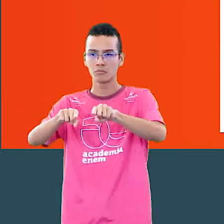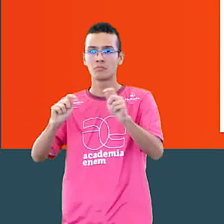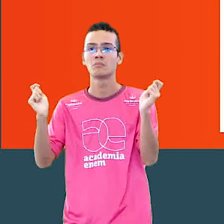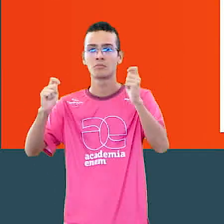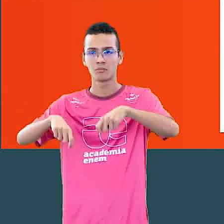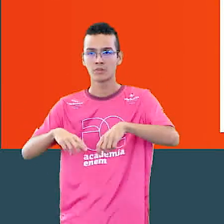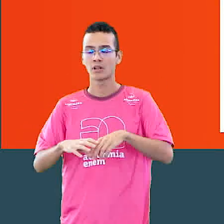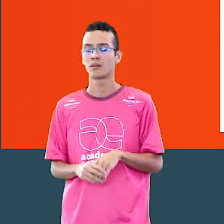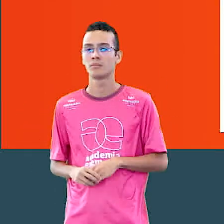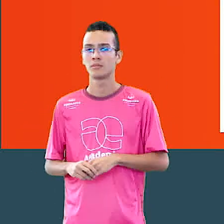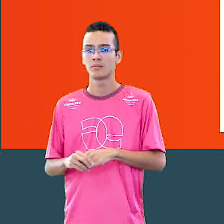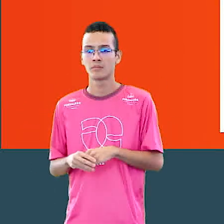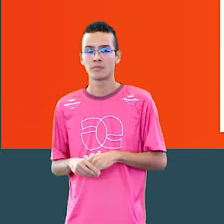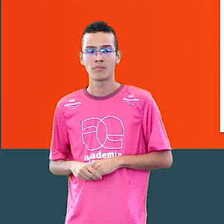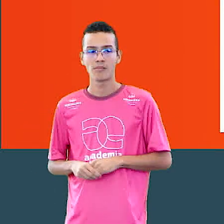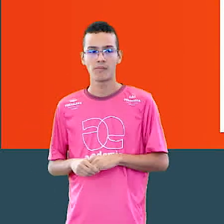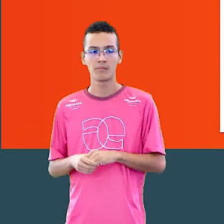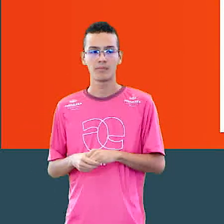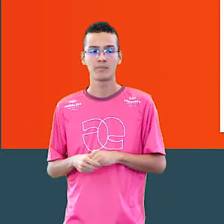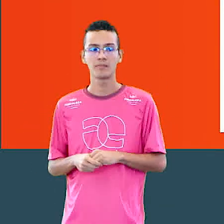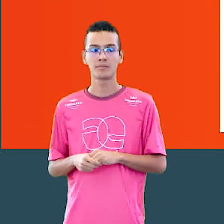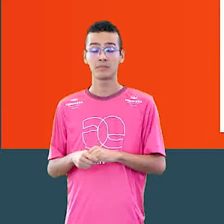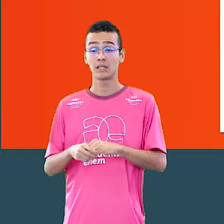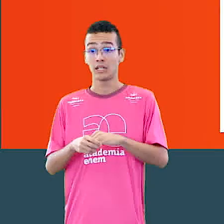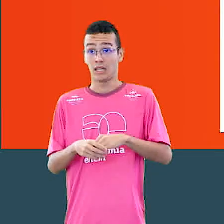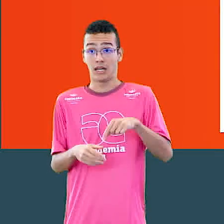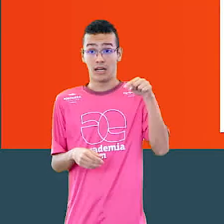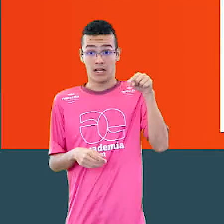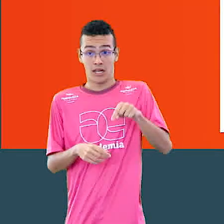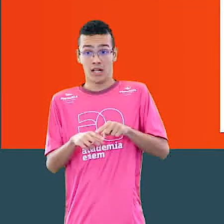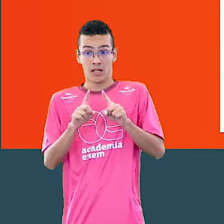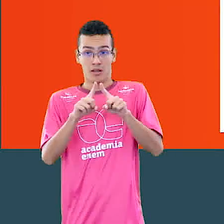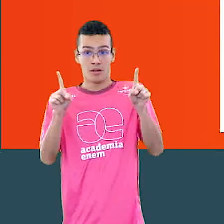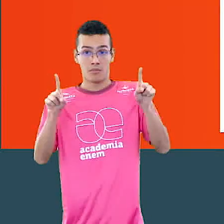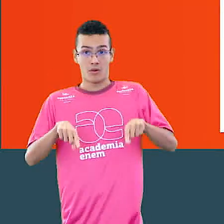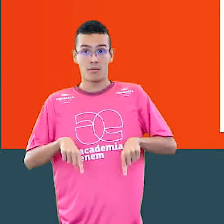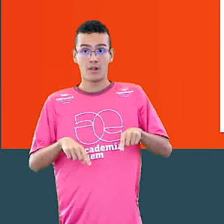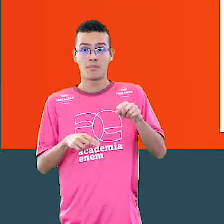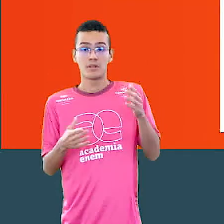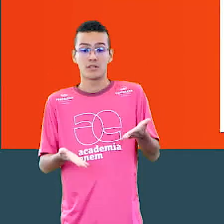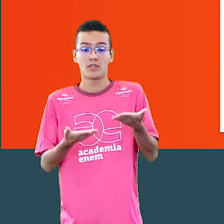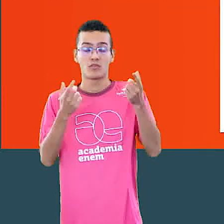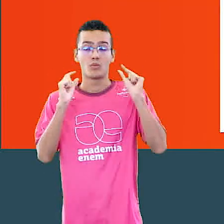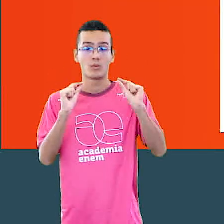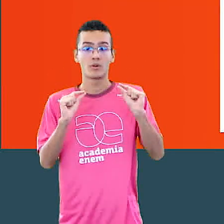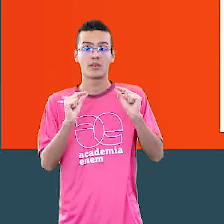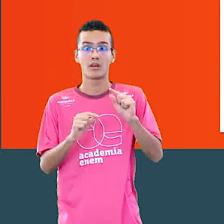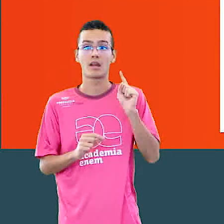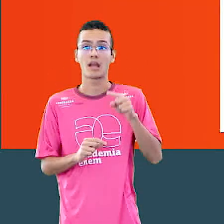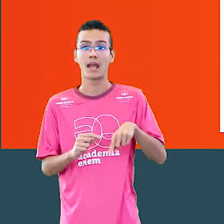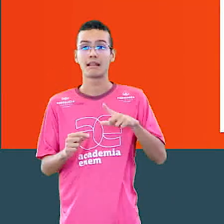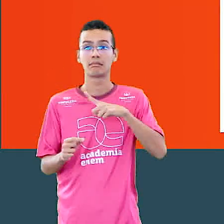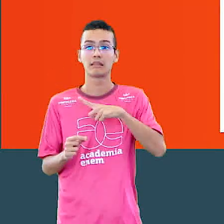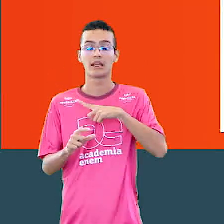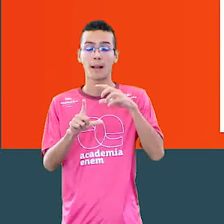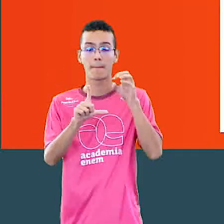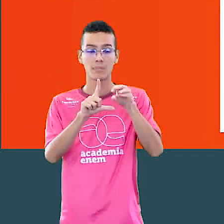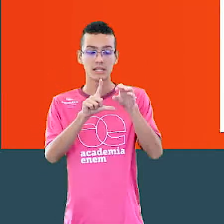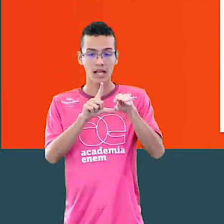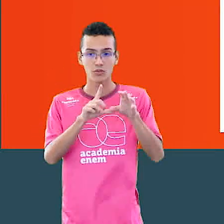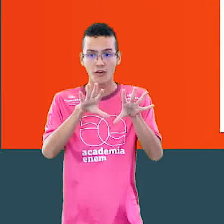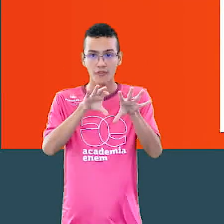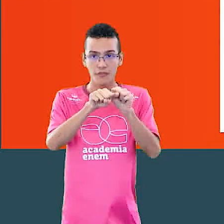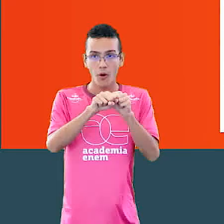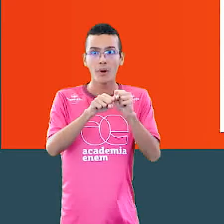qualquer coisa. O programa é de incentivo para termos mais professores. Estamos precisando de